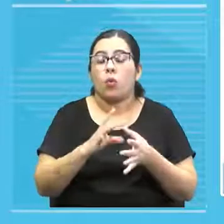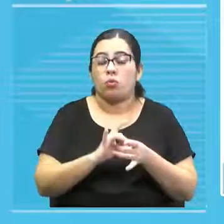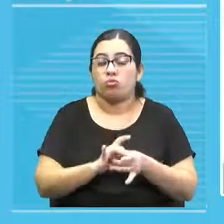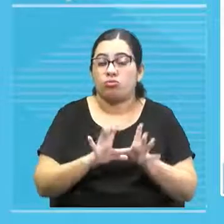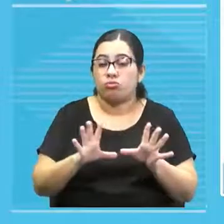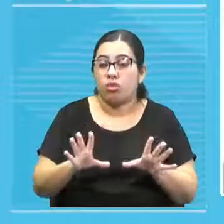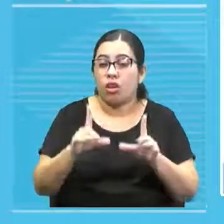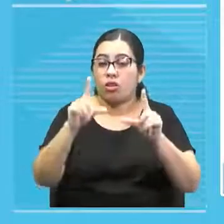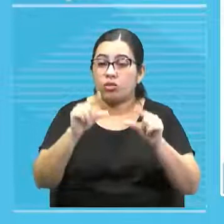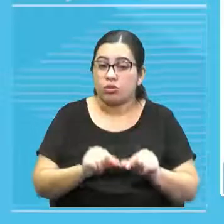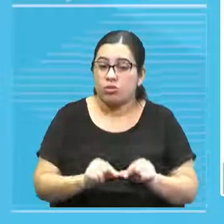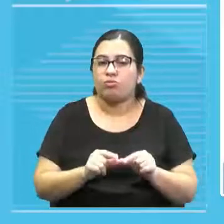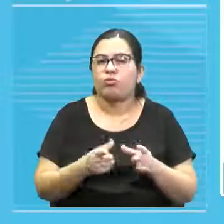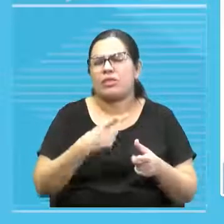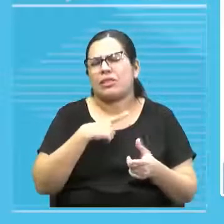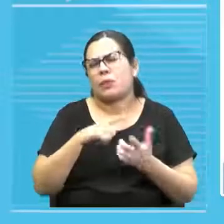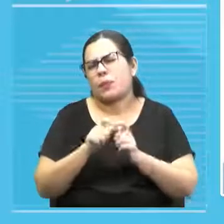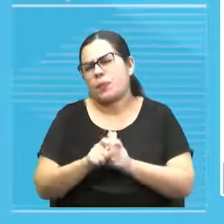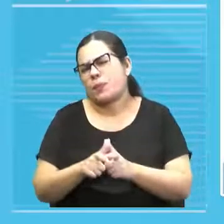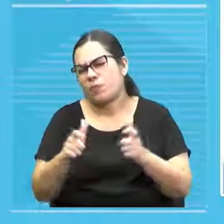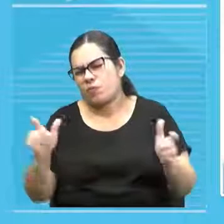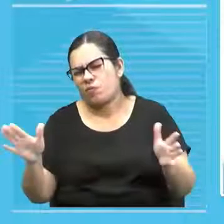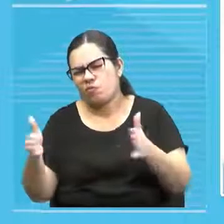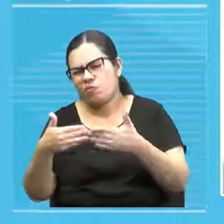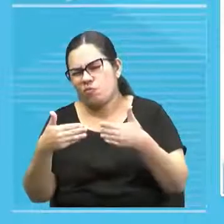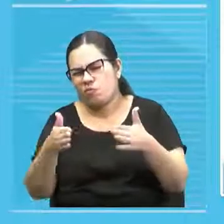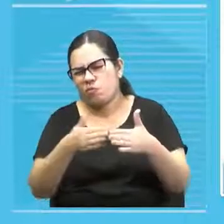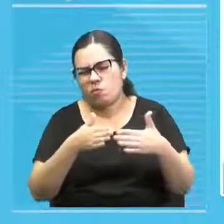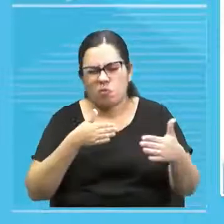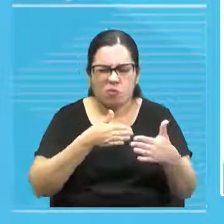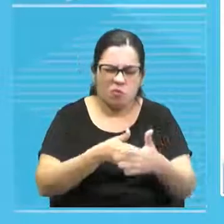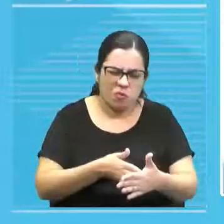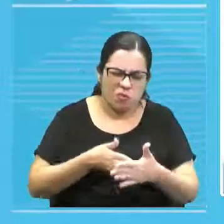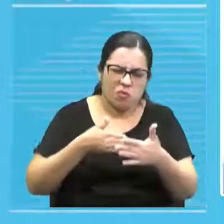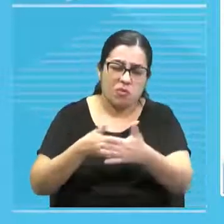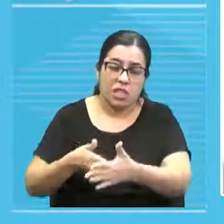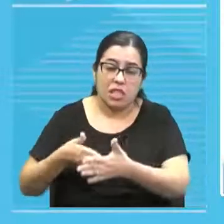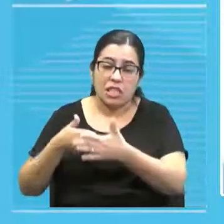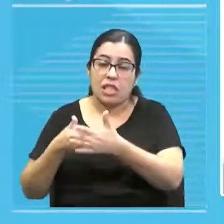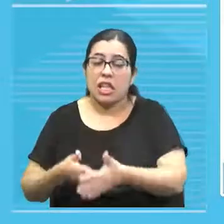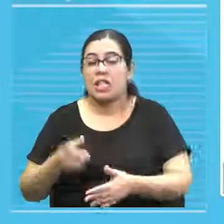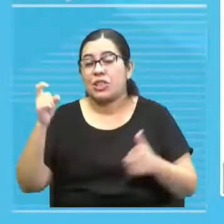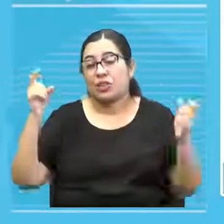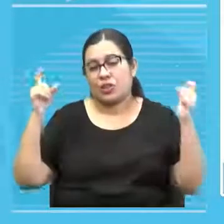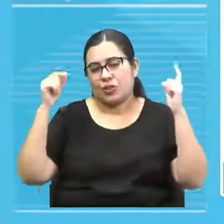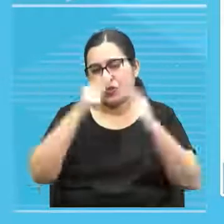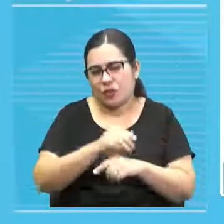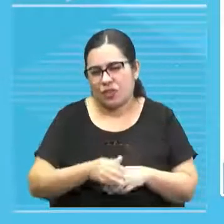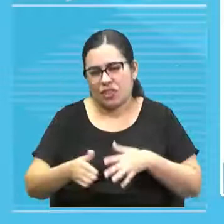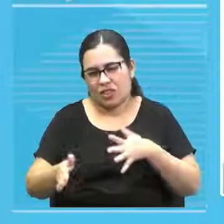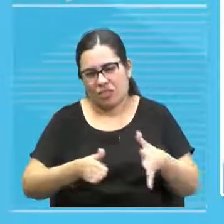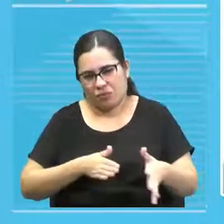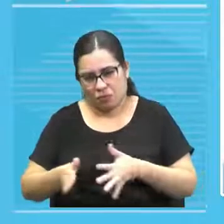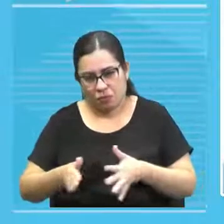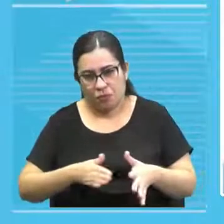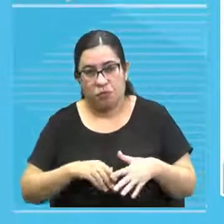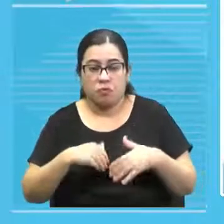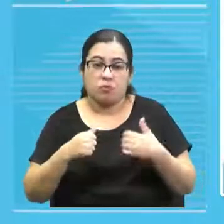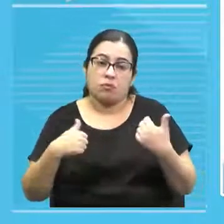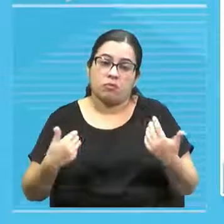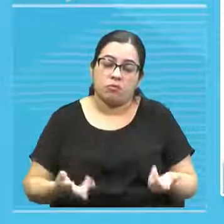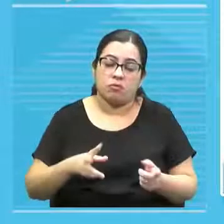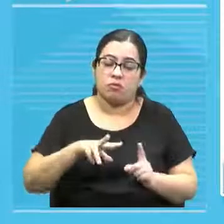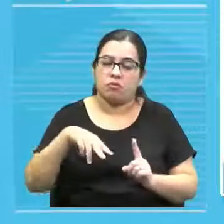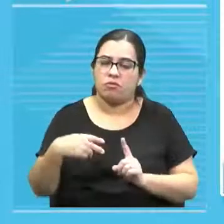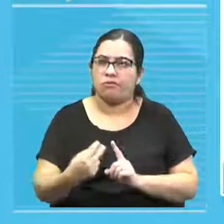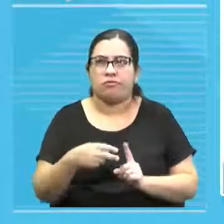Barreiras mas existem inúmeras Barreiras às pessoas que atrapalham esse fruto tá bom do ponto de